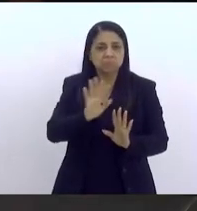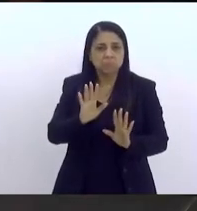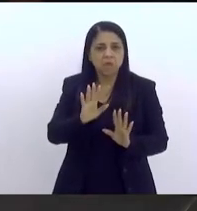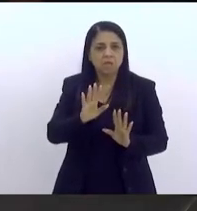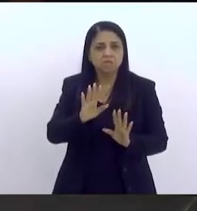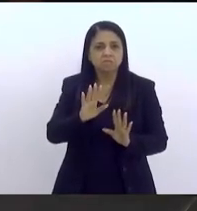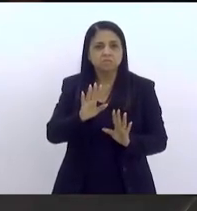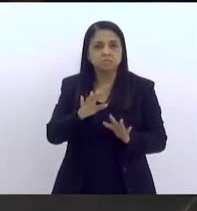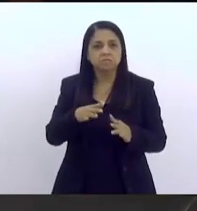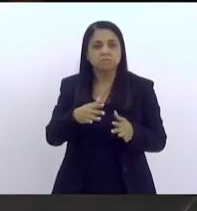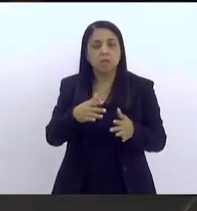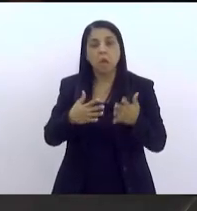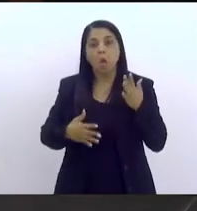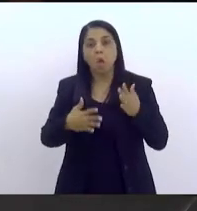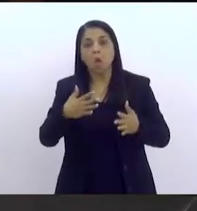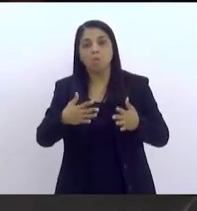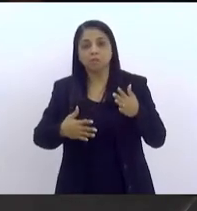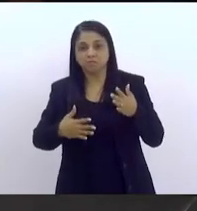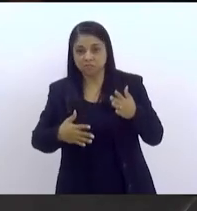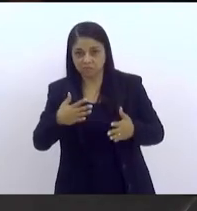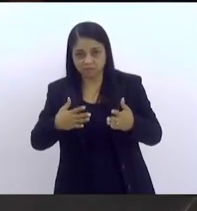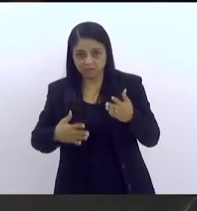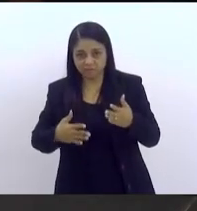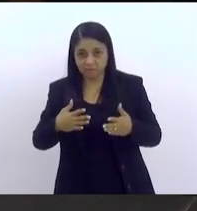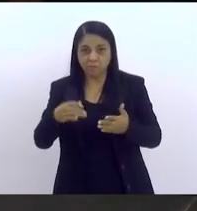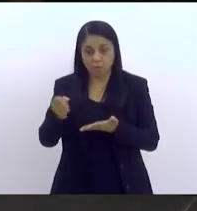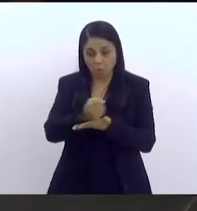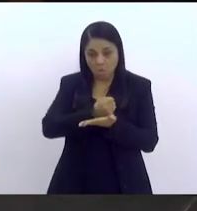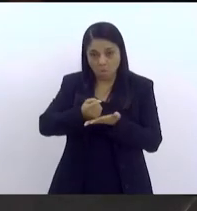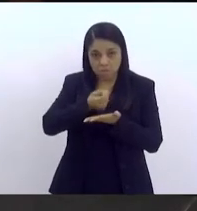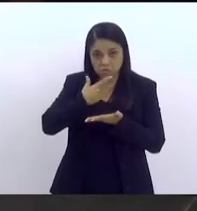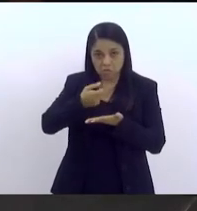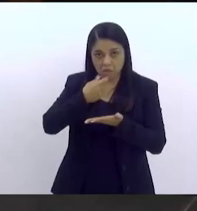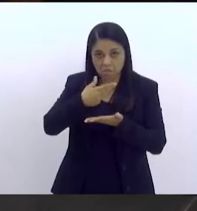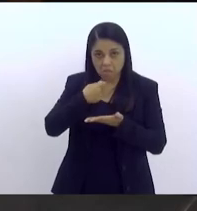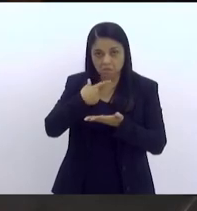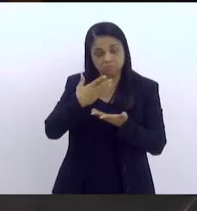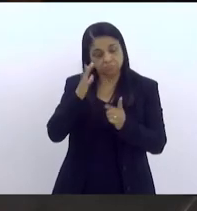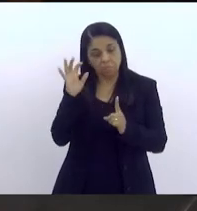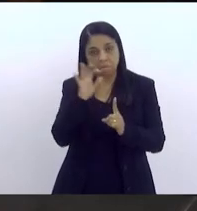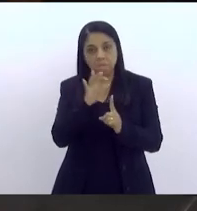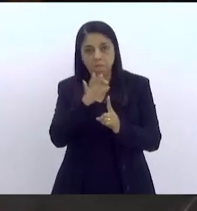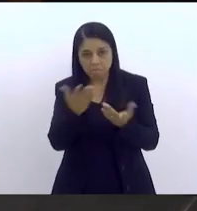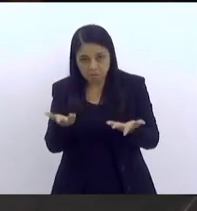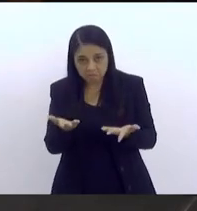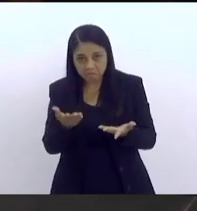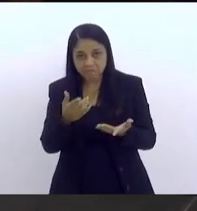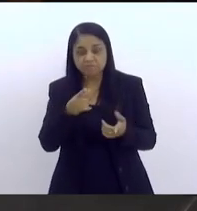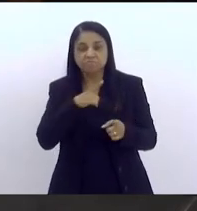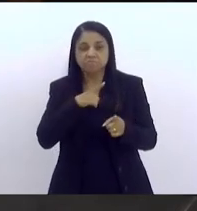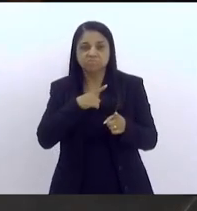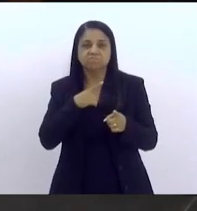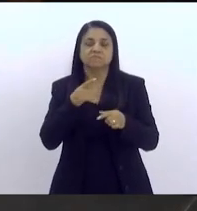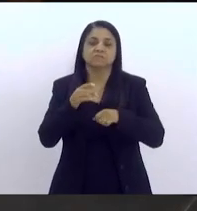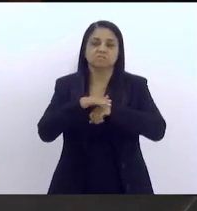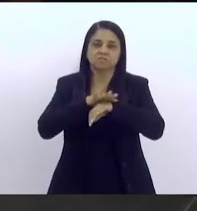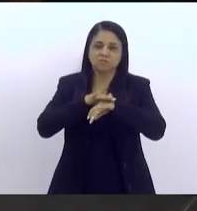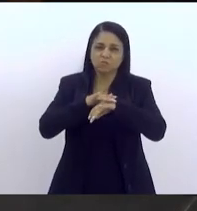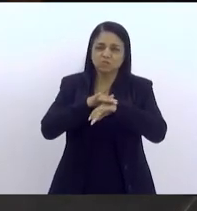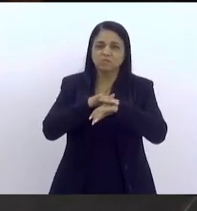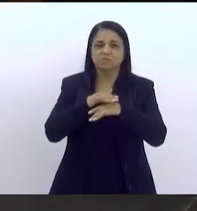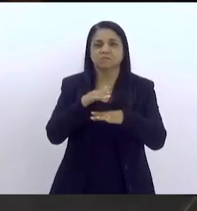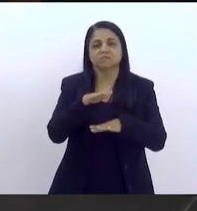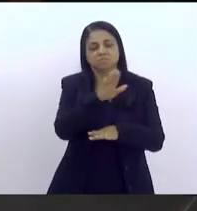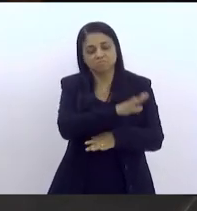zumbizado né porque os medicamentos levam para isso a meu ver o tema da patologização e da medicalização da